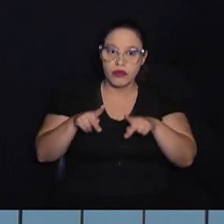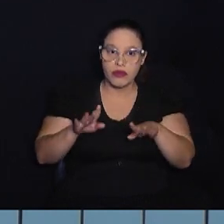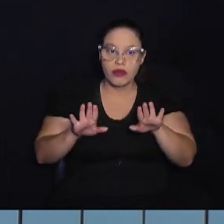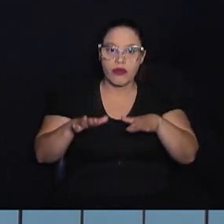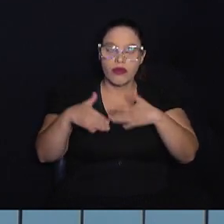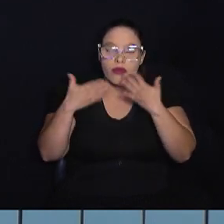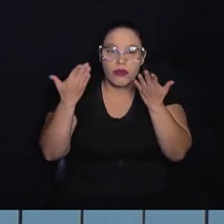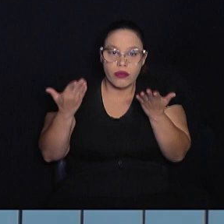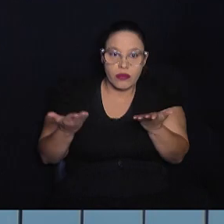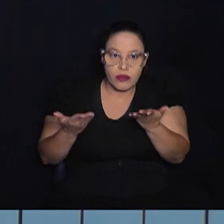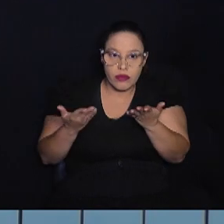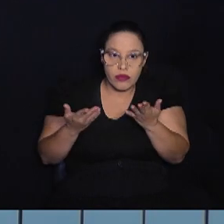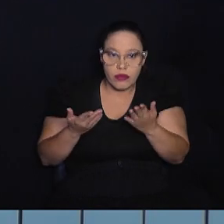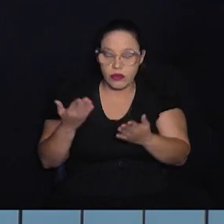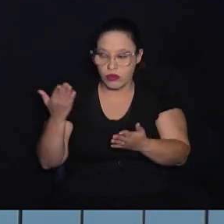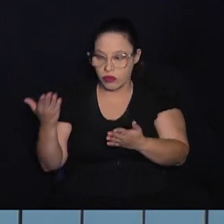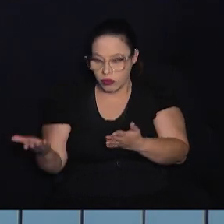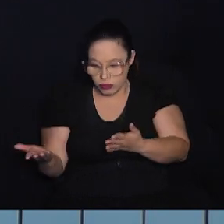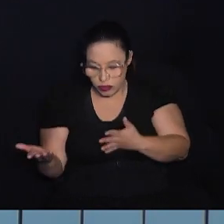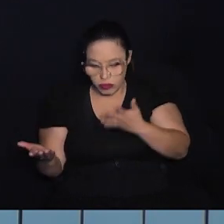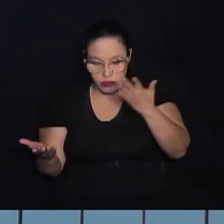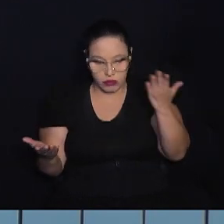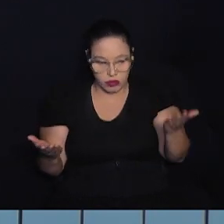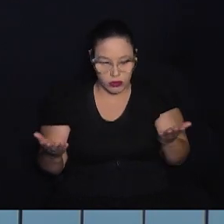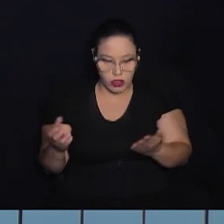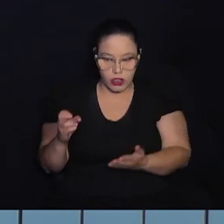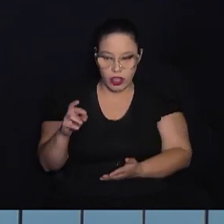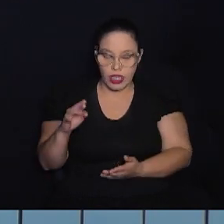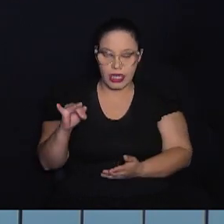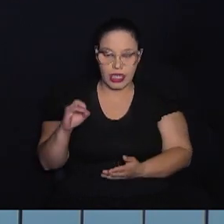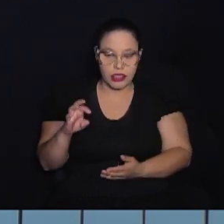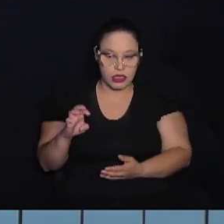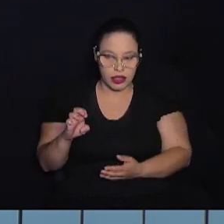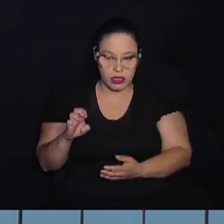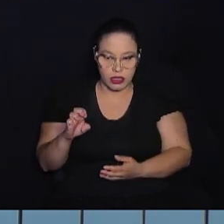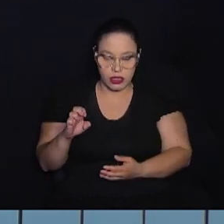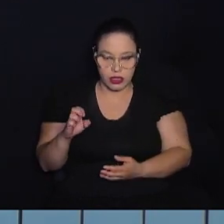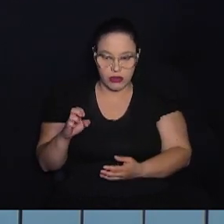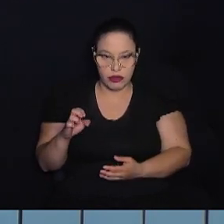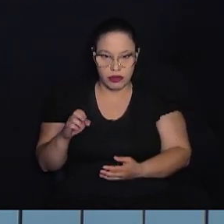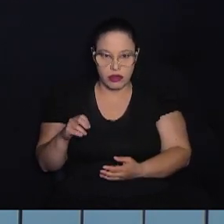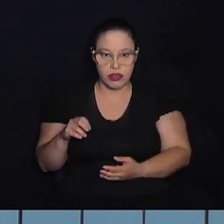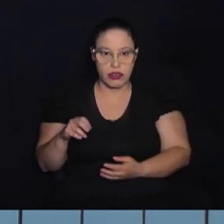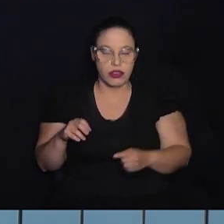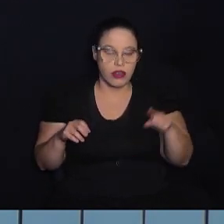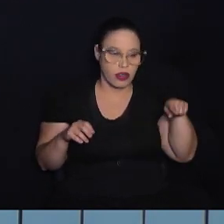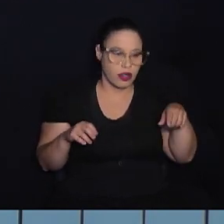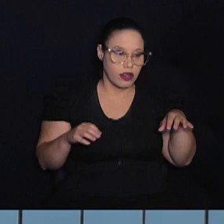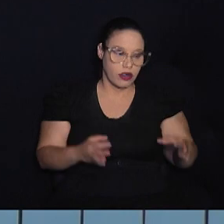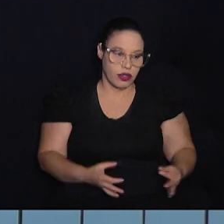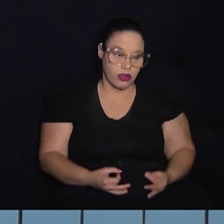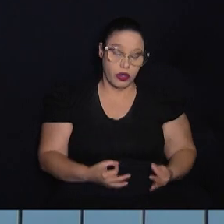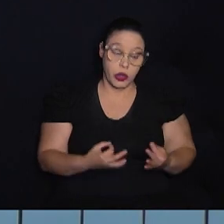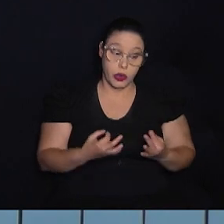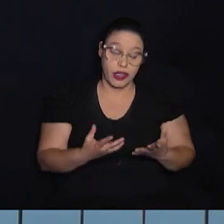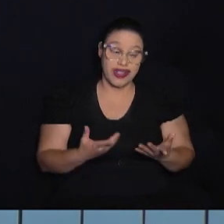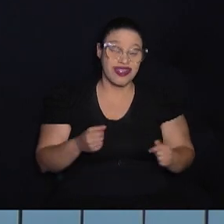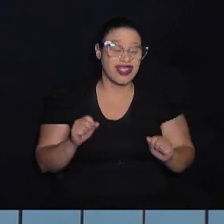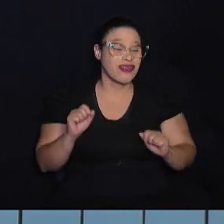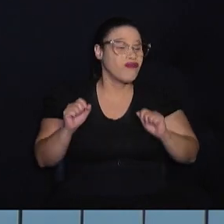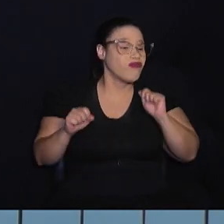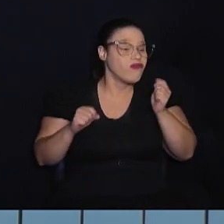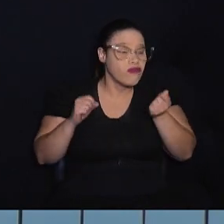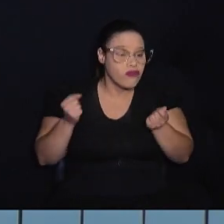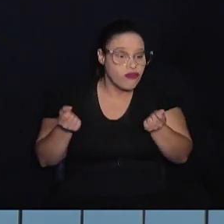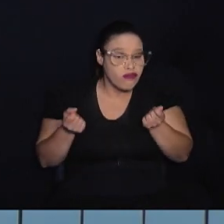Como que a gente pode diferenciar o sintoma de uma cistite, por exemplo, né, que é uma infecção, de um câncer de bexiga?